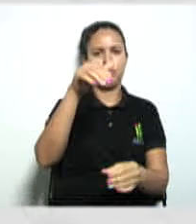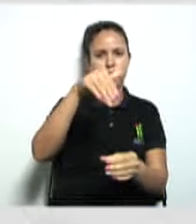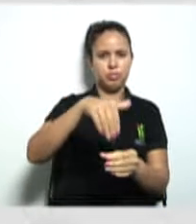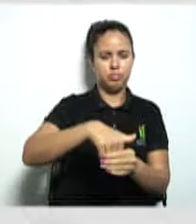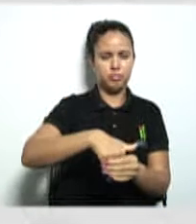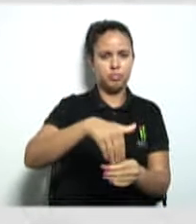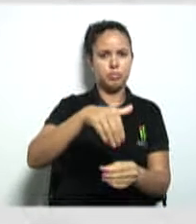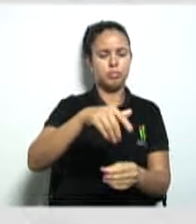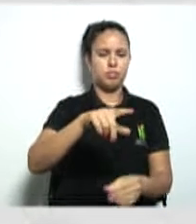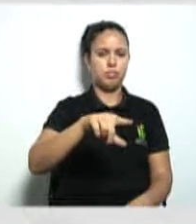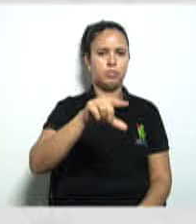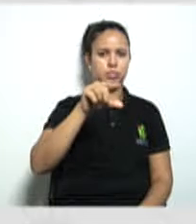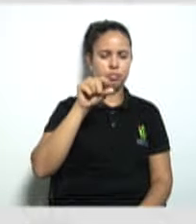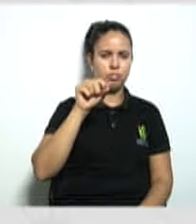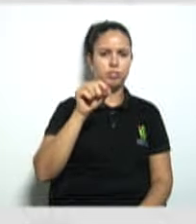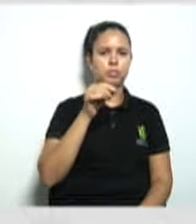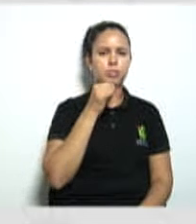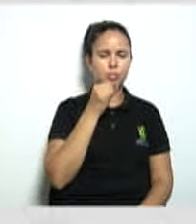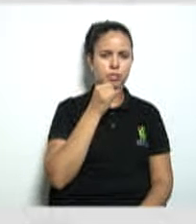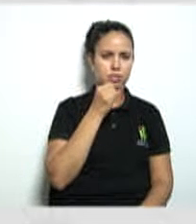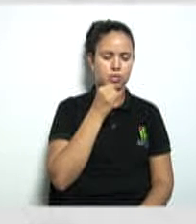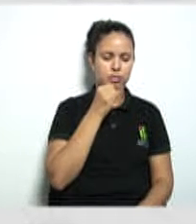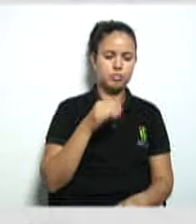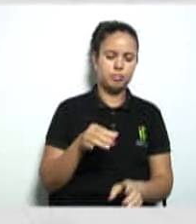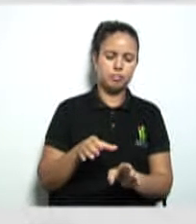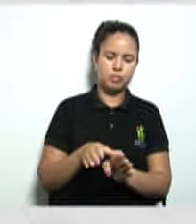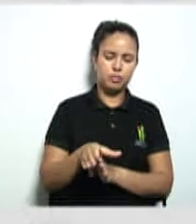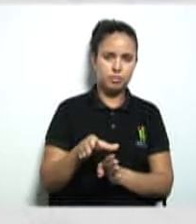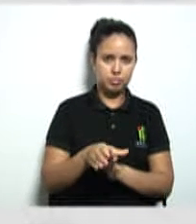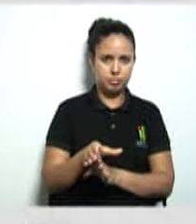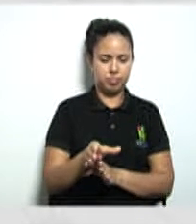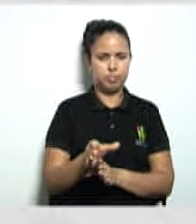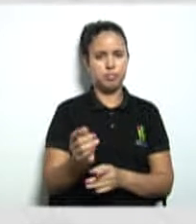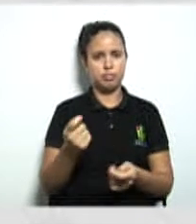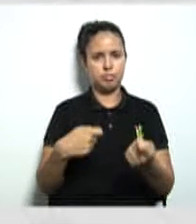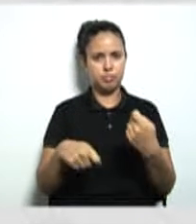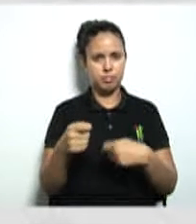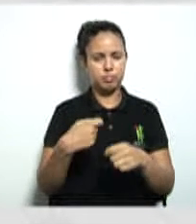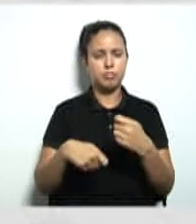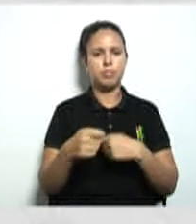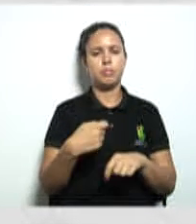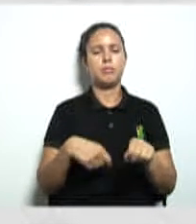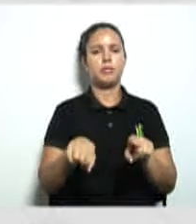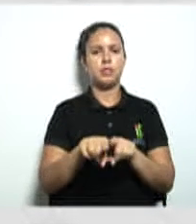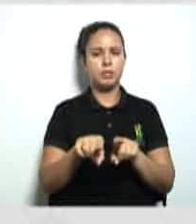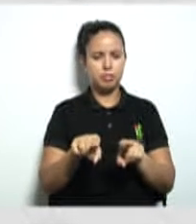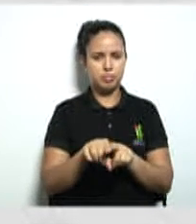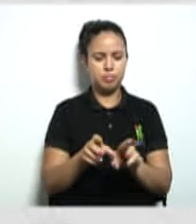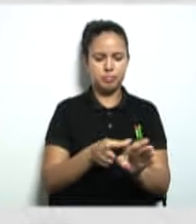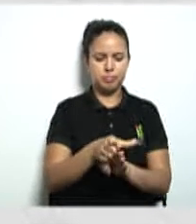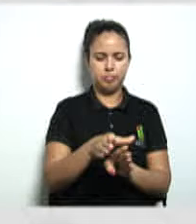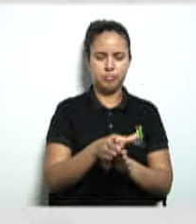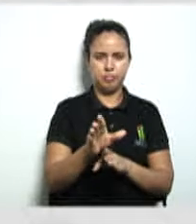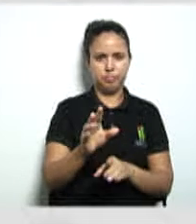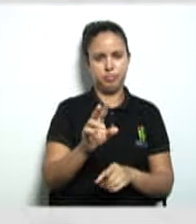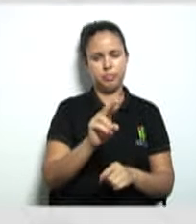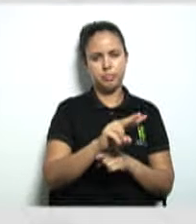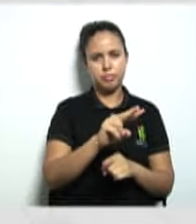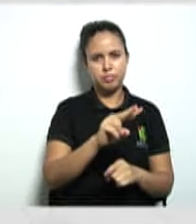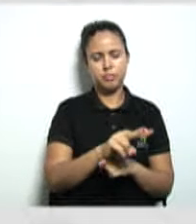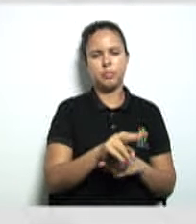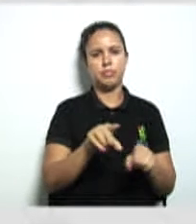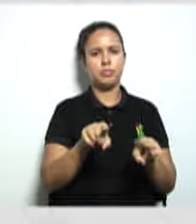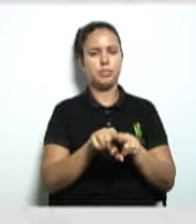no caso do Conselho Administrativo e Conselho Fiscal, né? E também